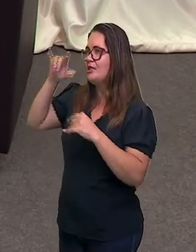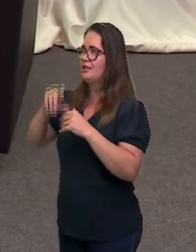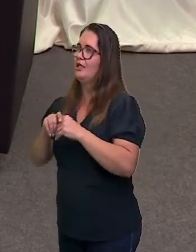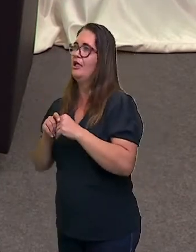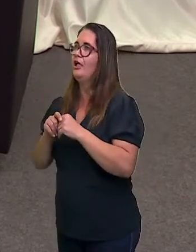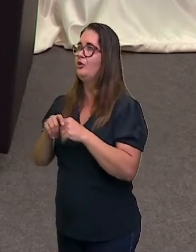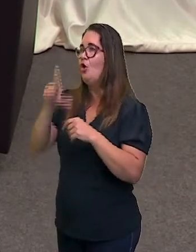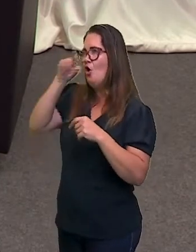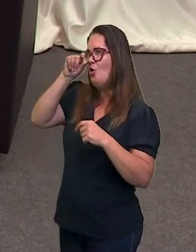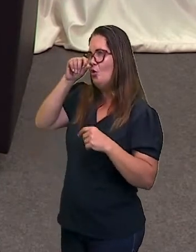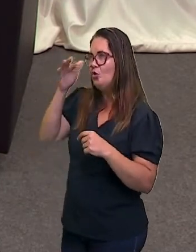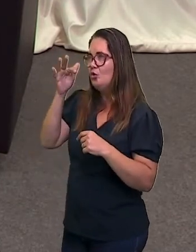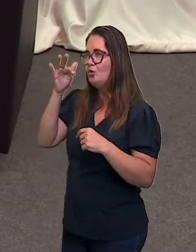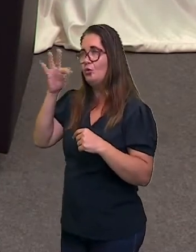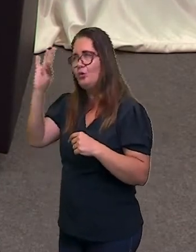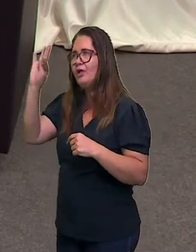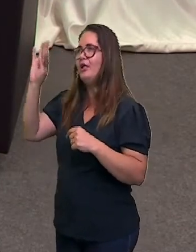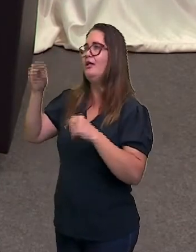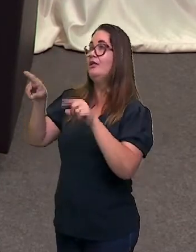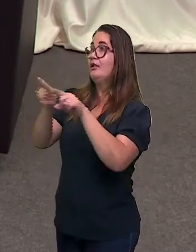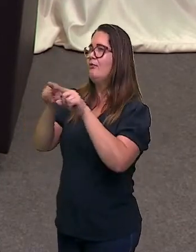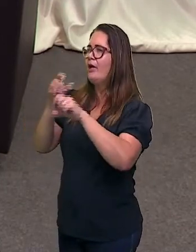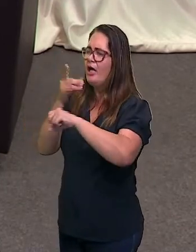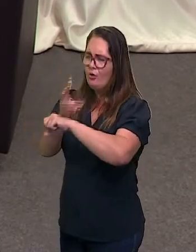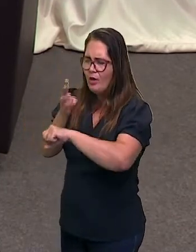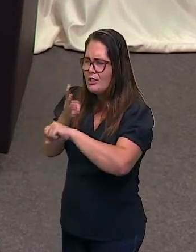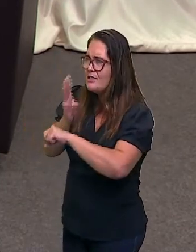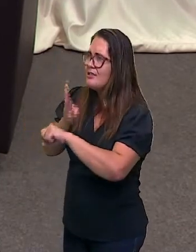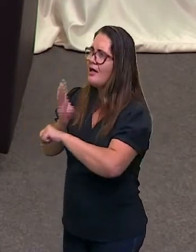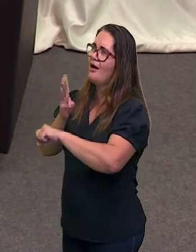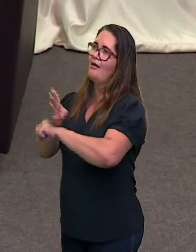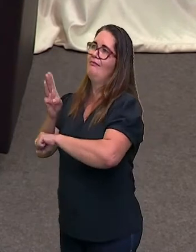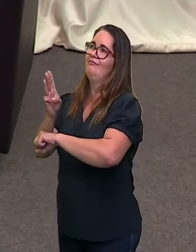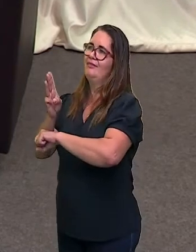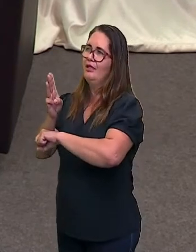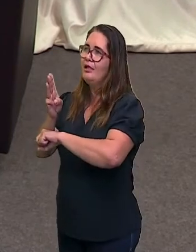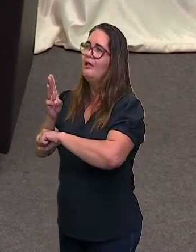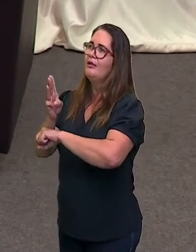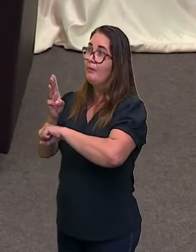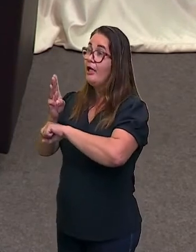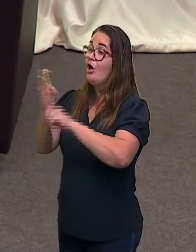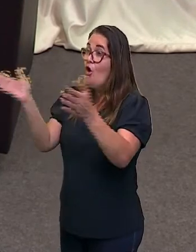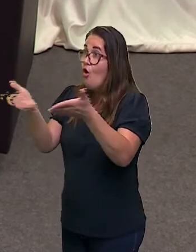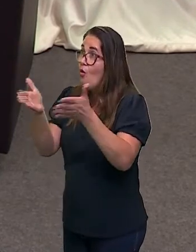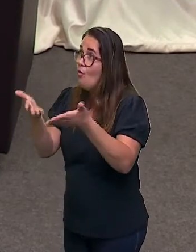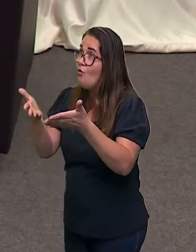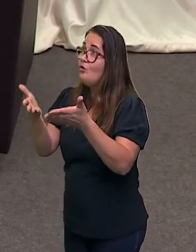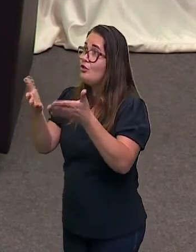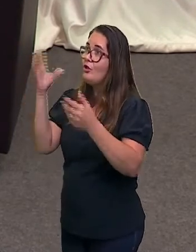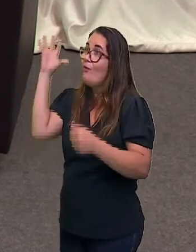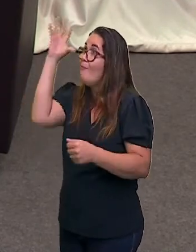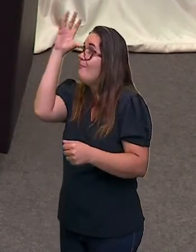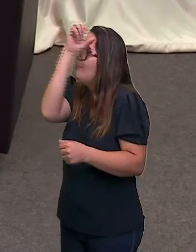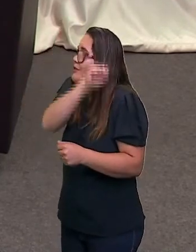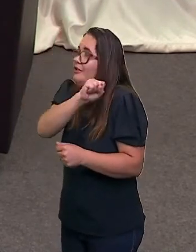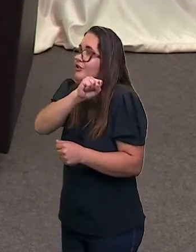TikTok, o WhatsApp mesmo, por exemplo, porque não era uma realidade para mim editar